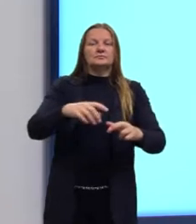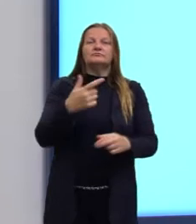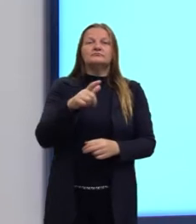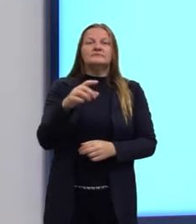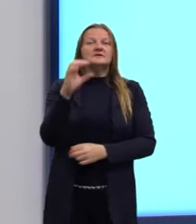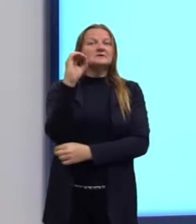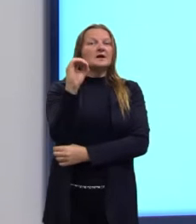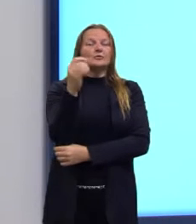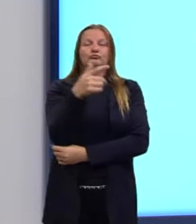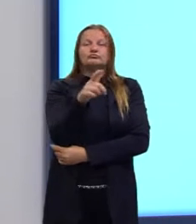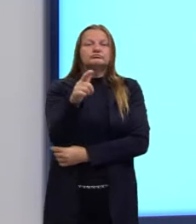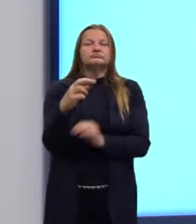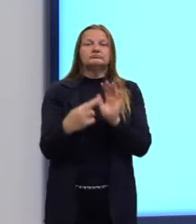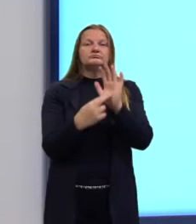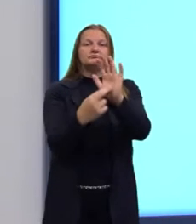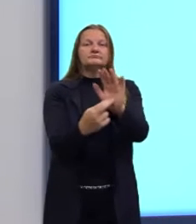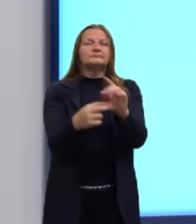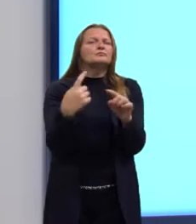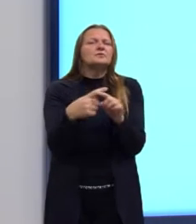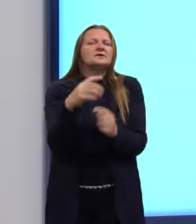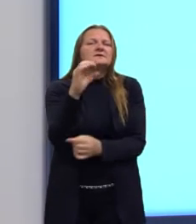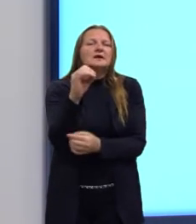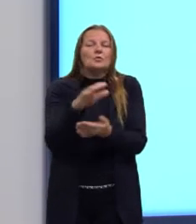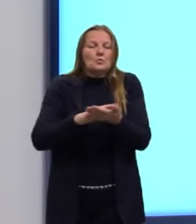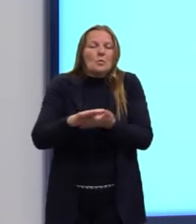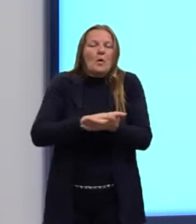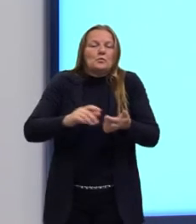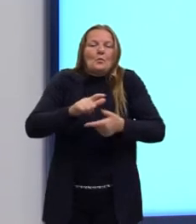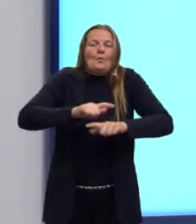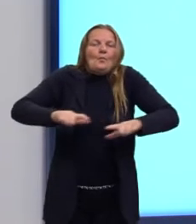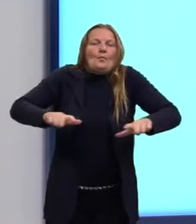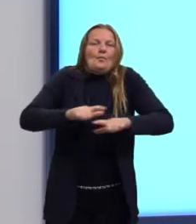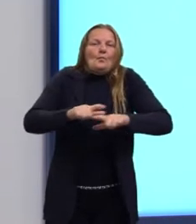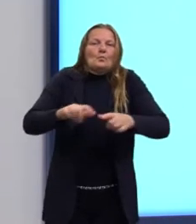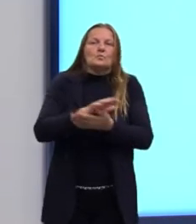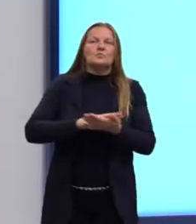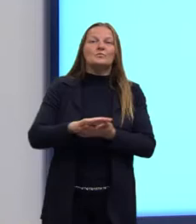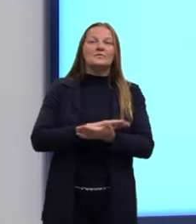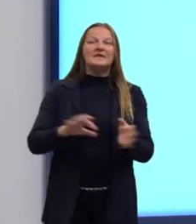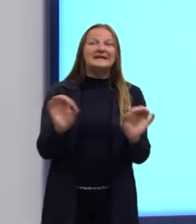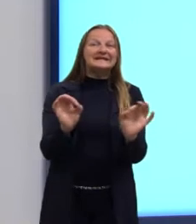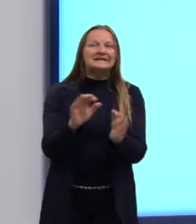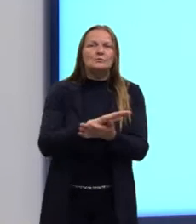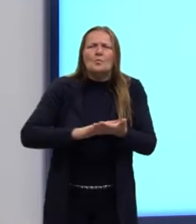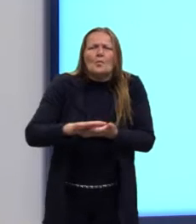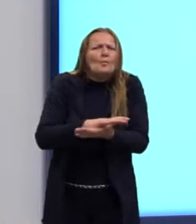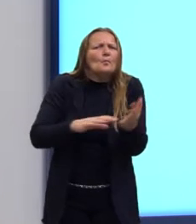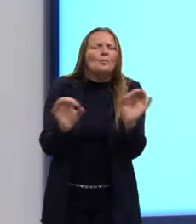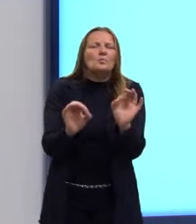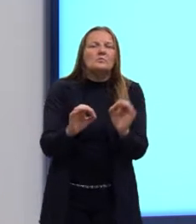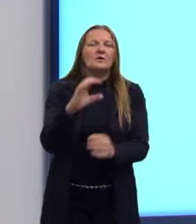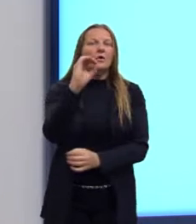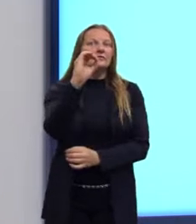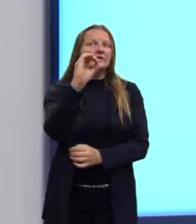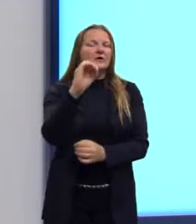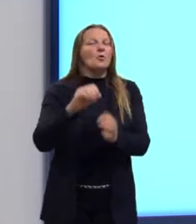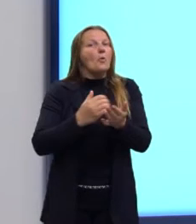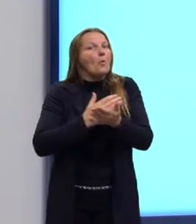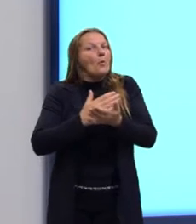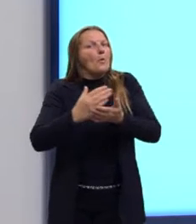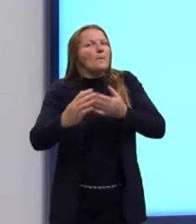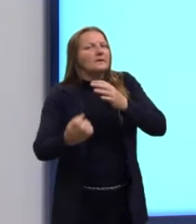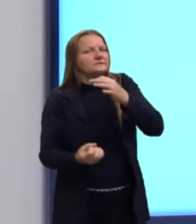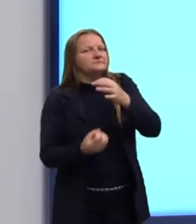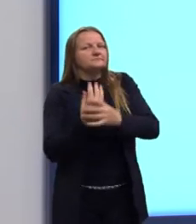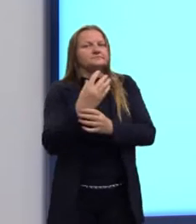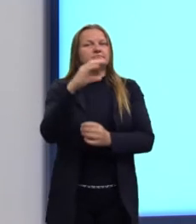representar o zero por que que eu vou representar algo que né simboliza ali o nada né o inexistente então não era representado